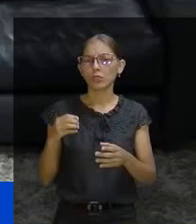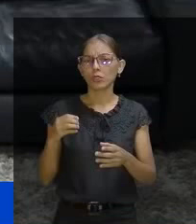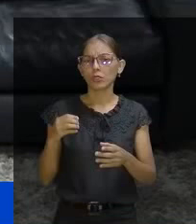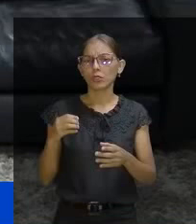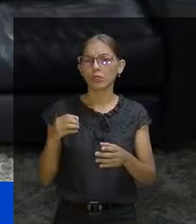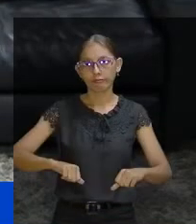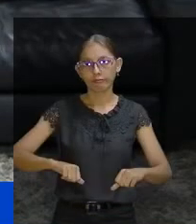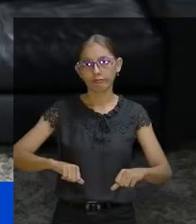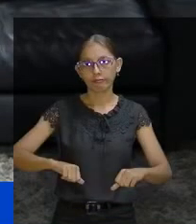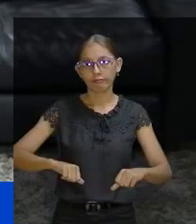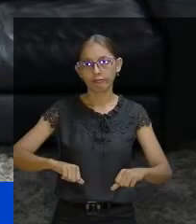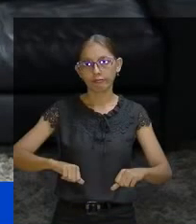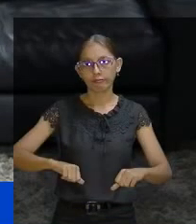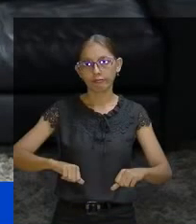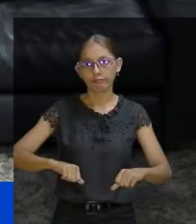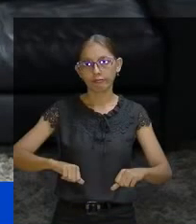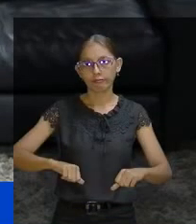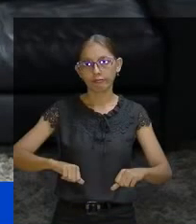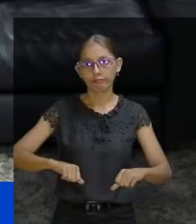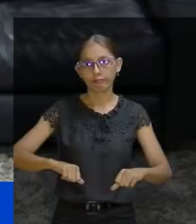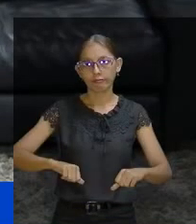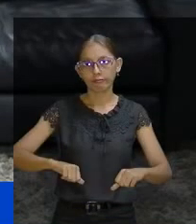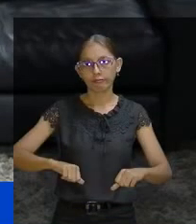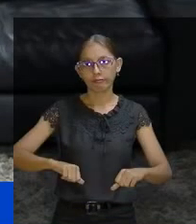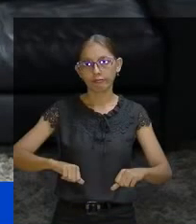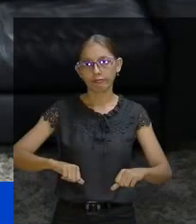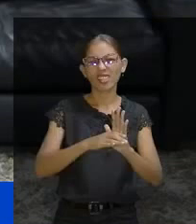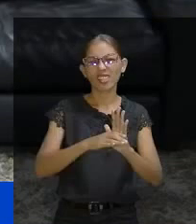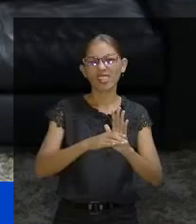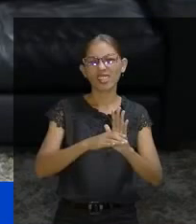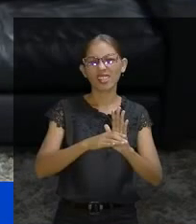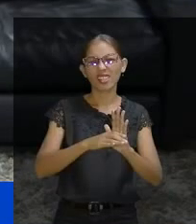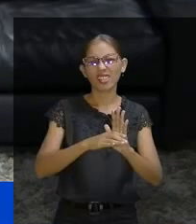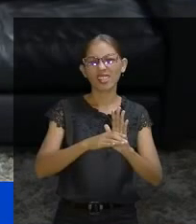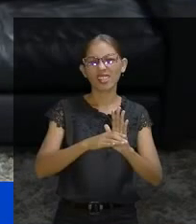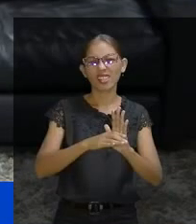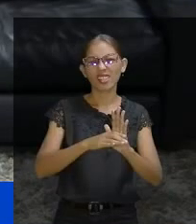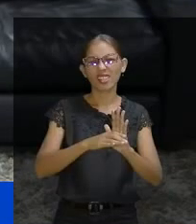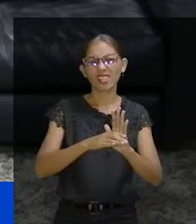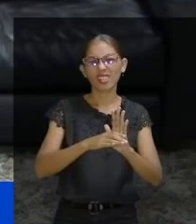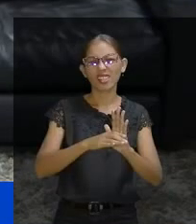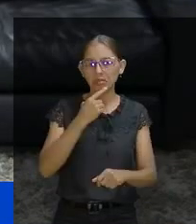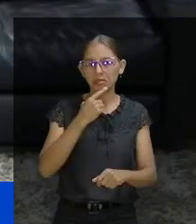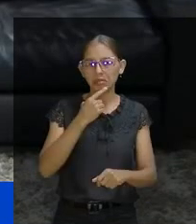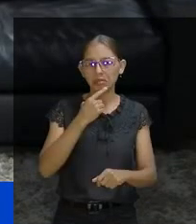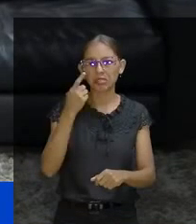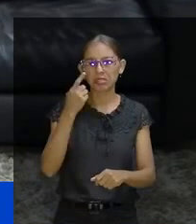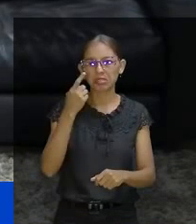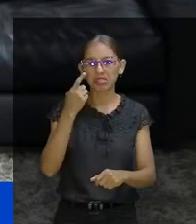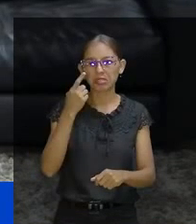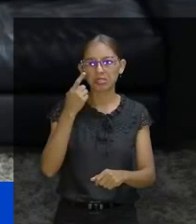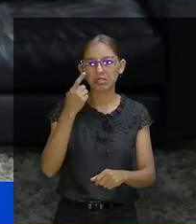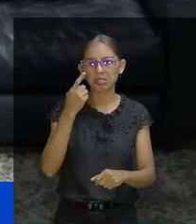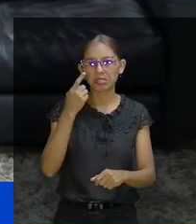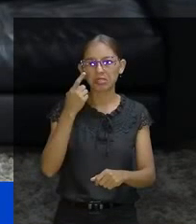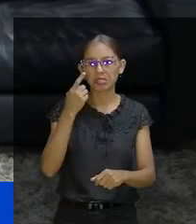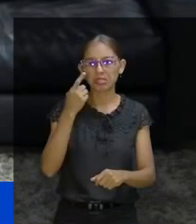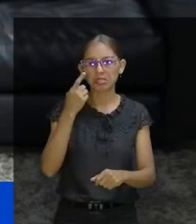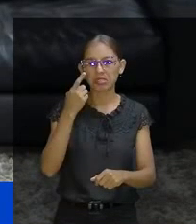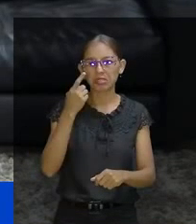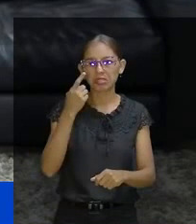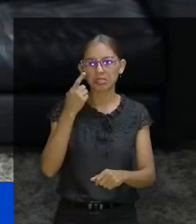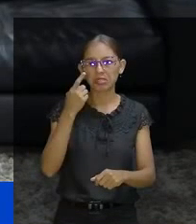raça, porque o conceito de raça já traz o ódio no seu bojo. mas cotas étnicas, que